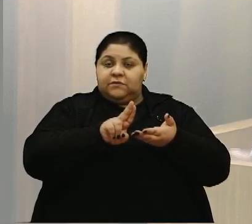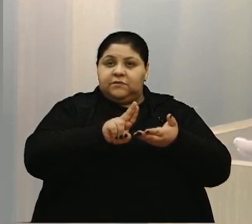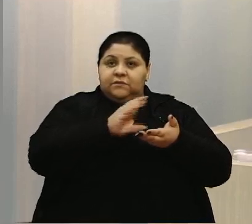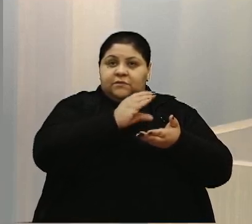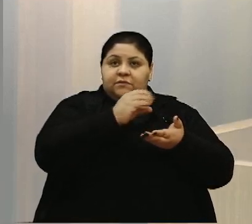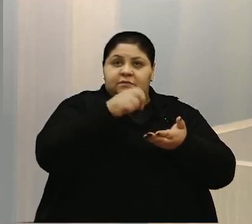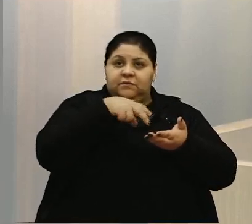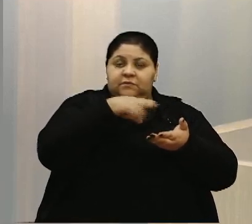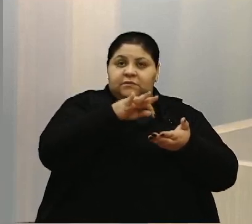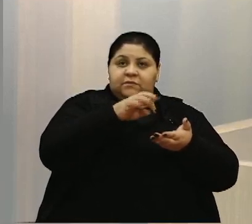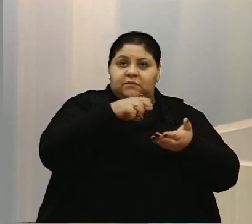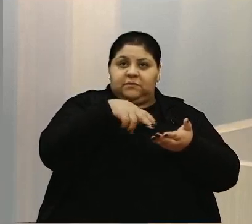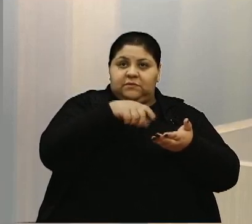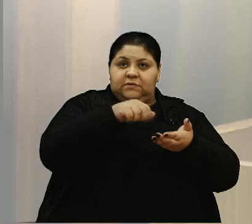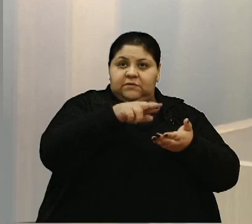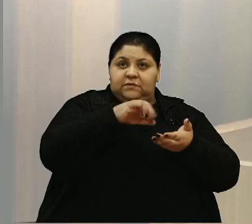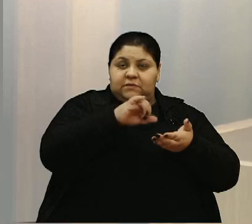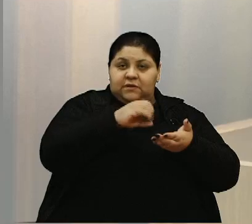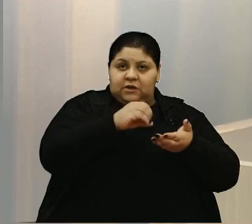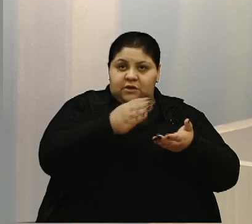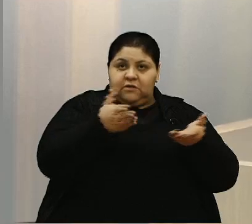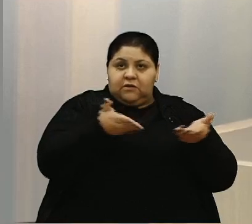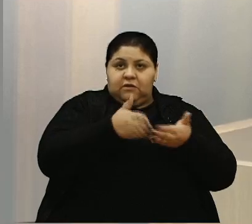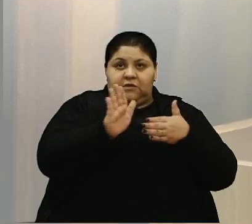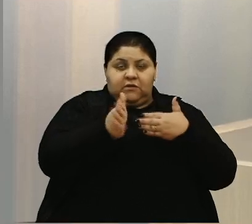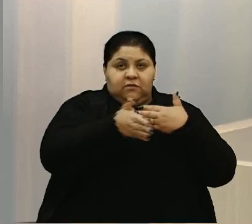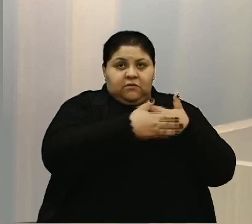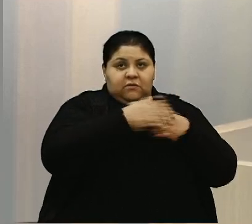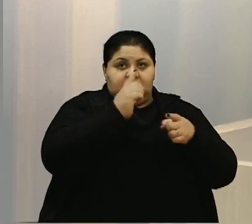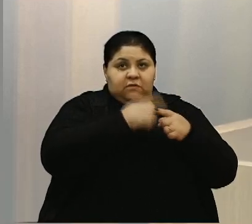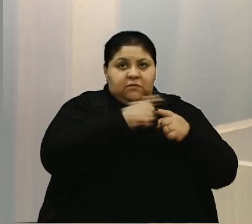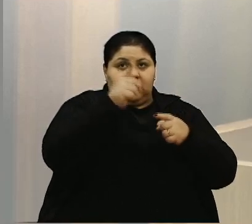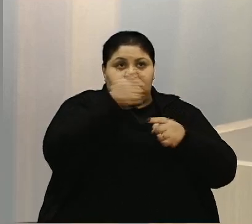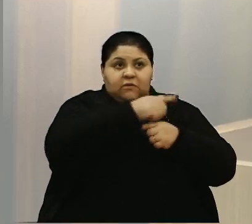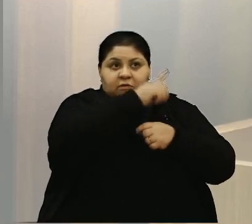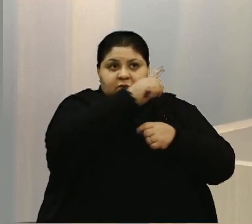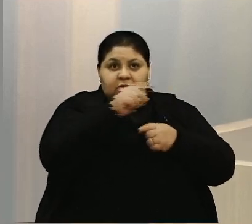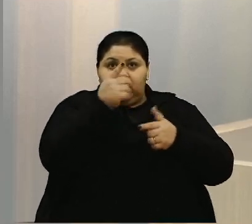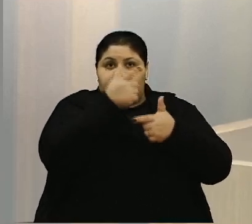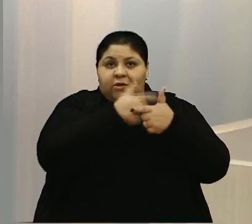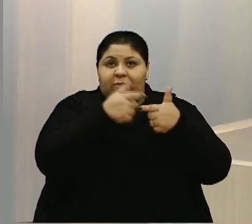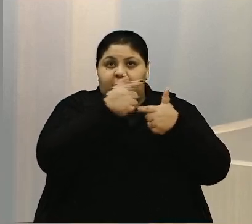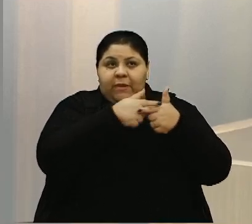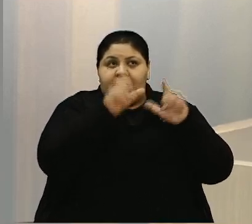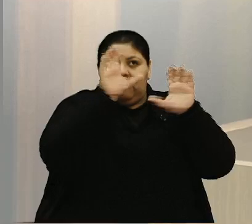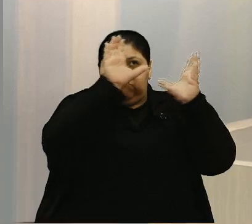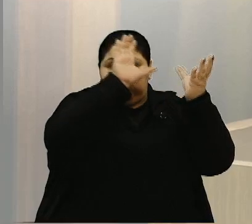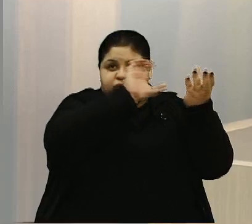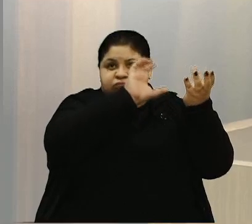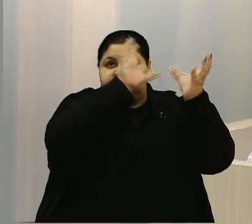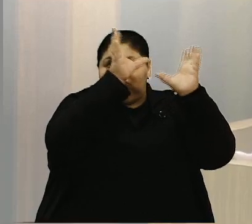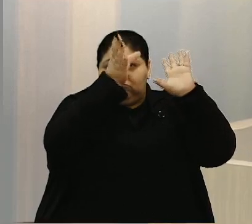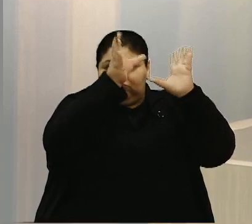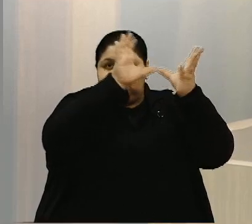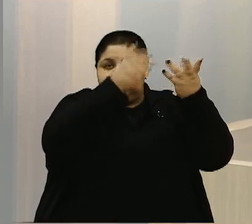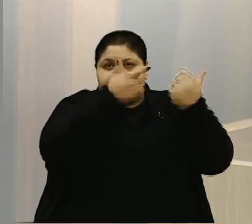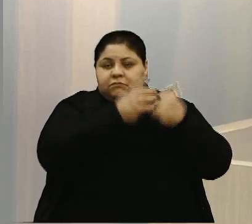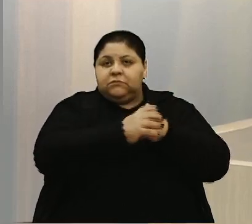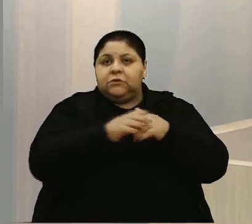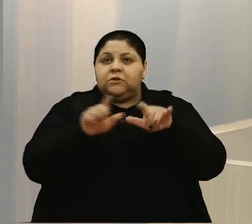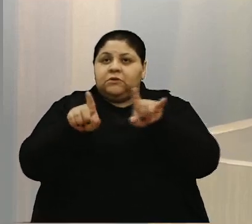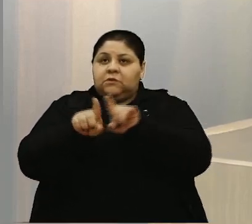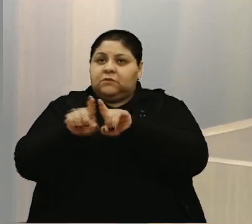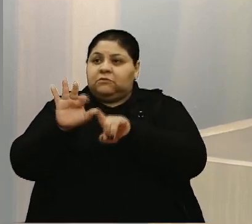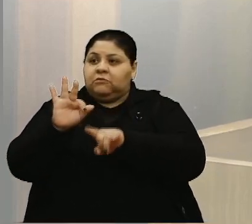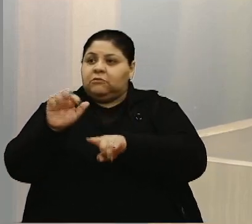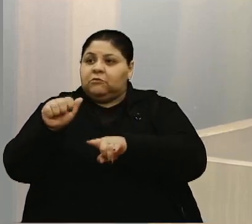Centenário, que está fechada devido à interdição pelo risco geológico, né? A UBS está interditada, e o